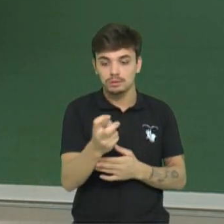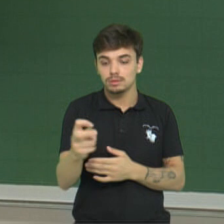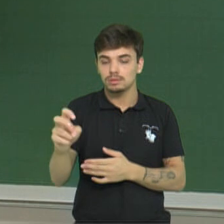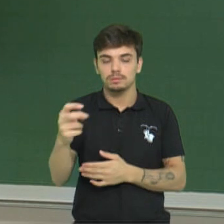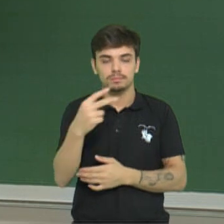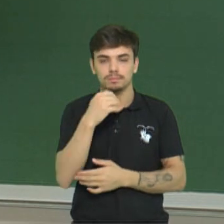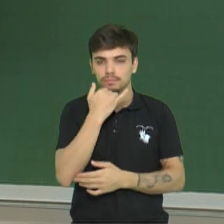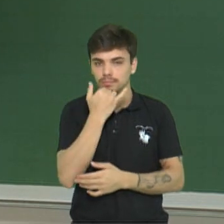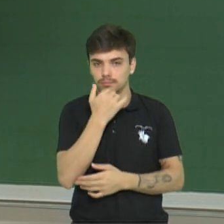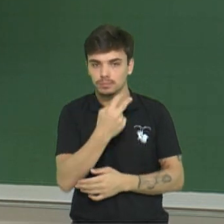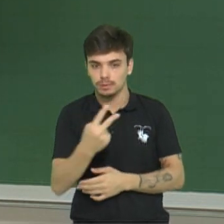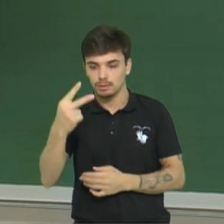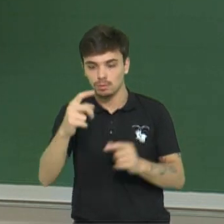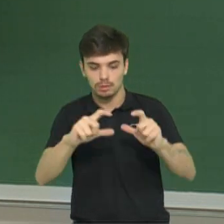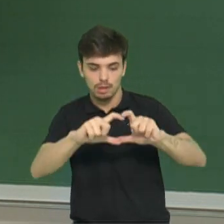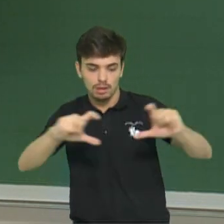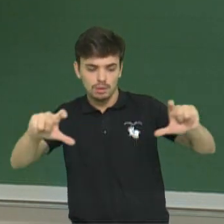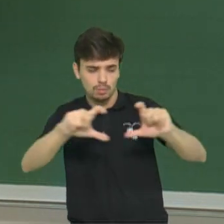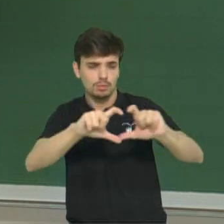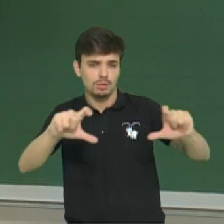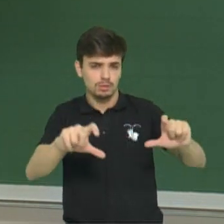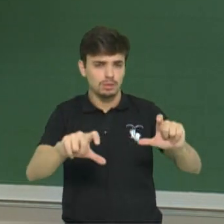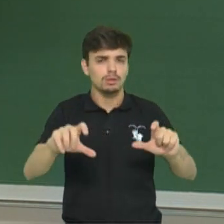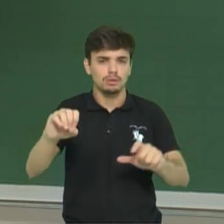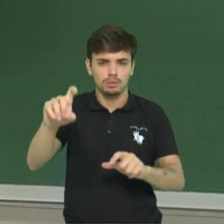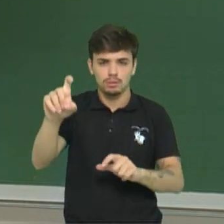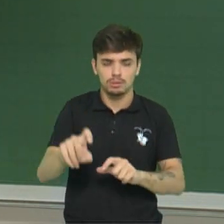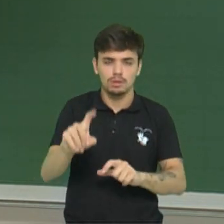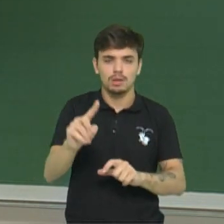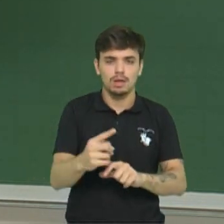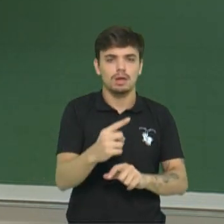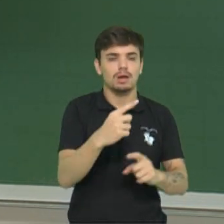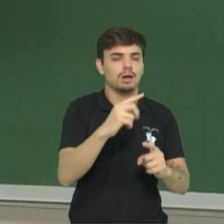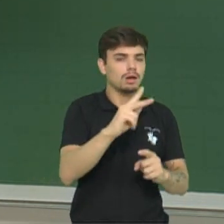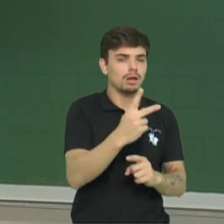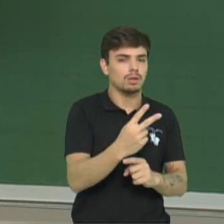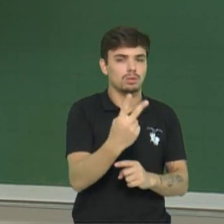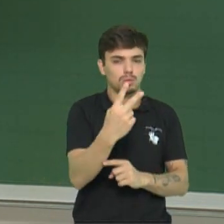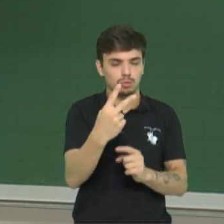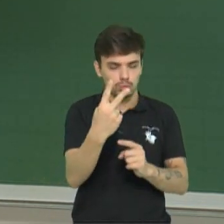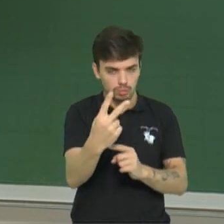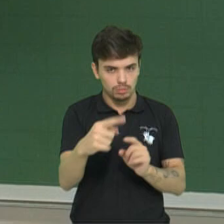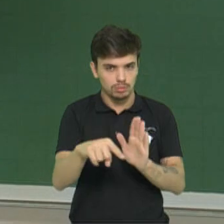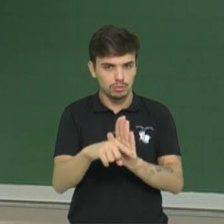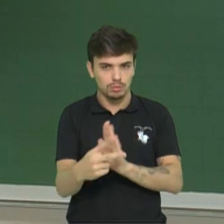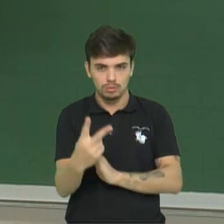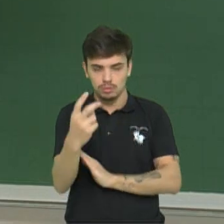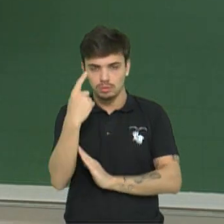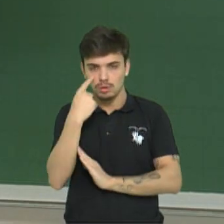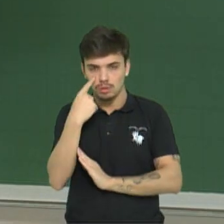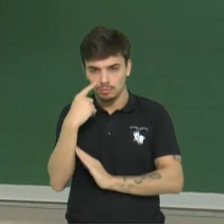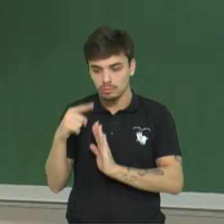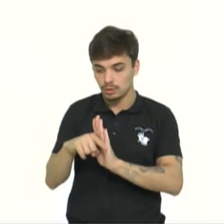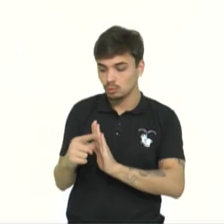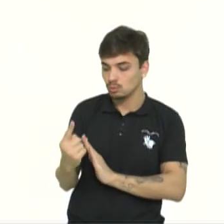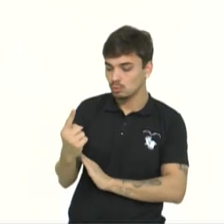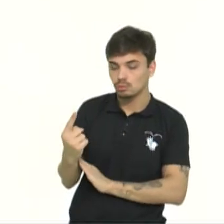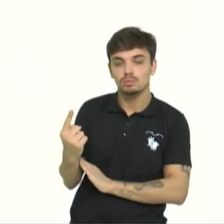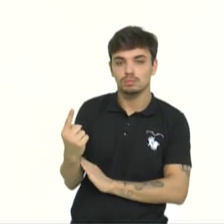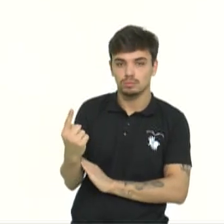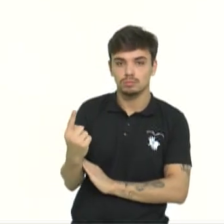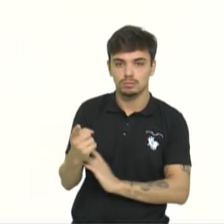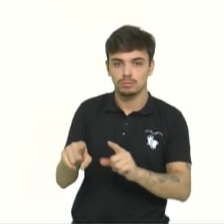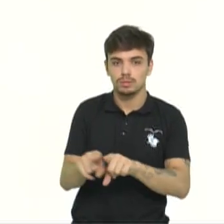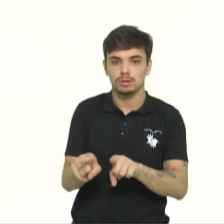o oxidante é o H2O2, o peróxido, menos 1 para menos 2, ok? E